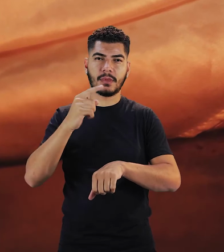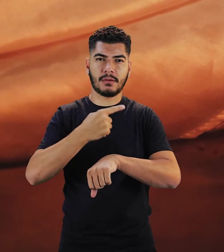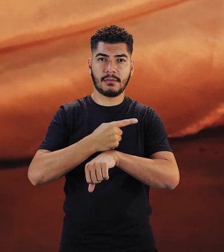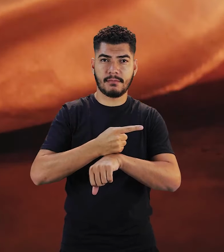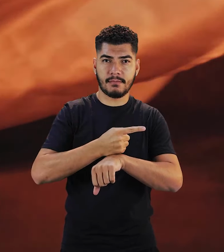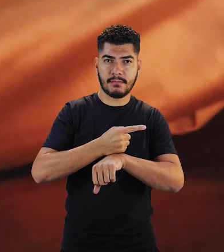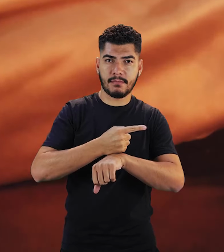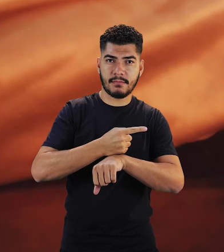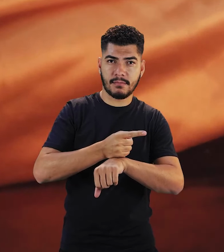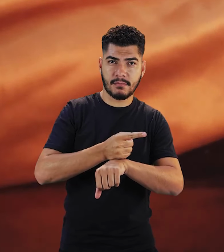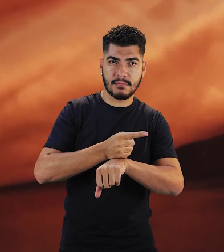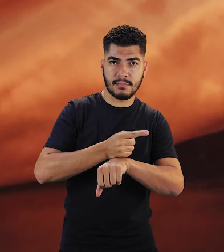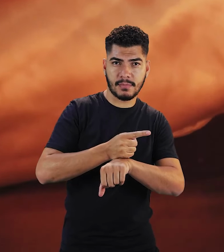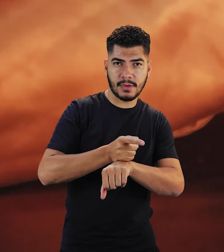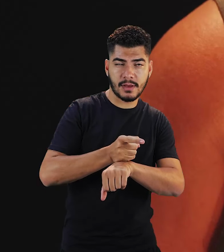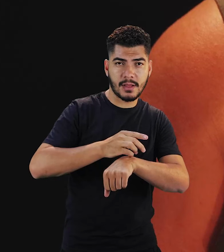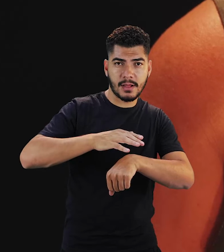tic-tac.